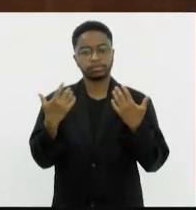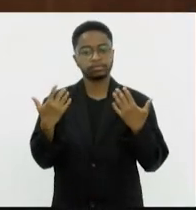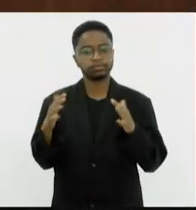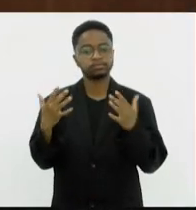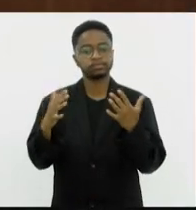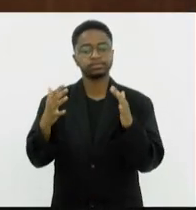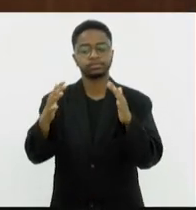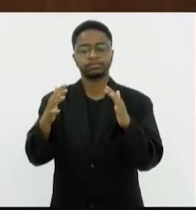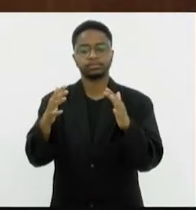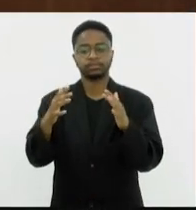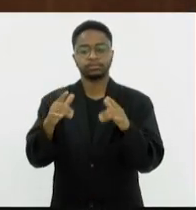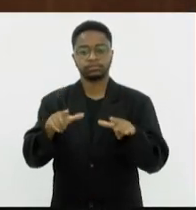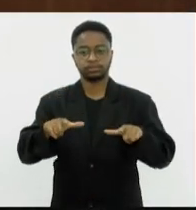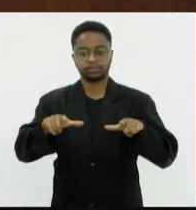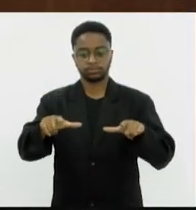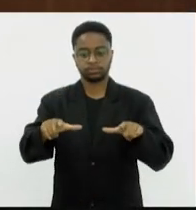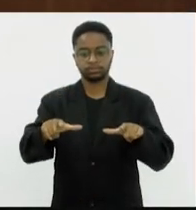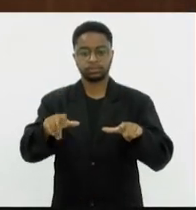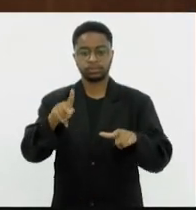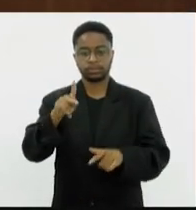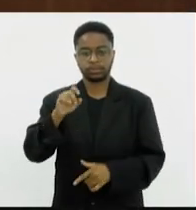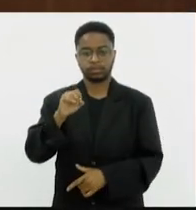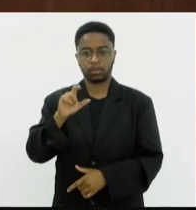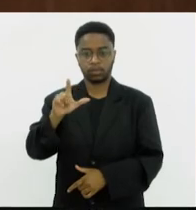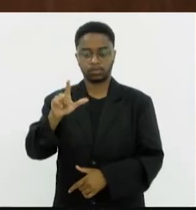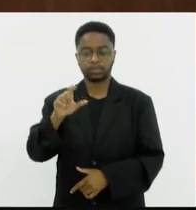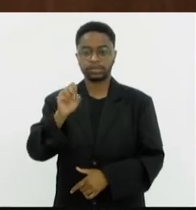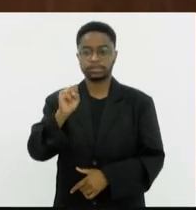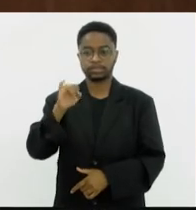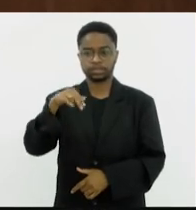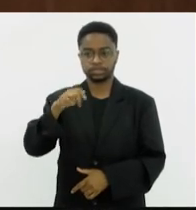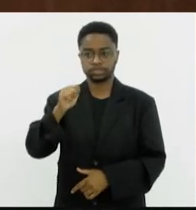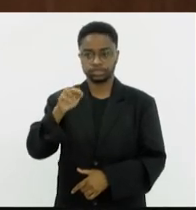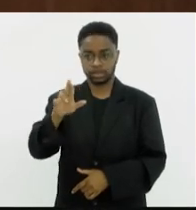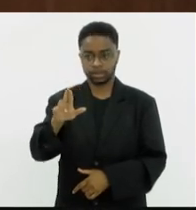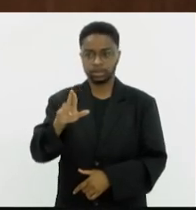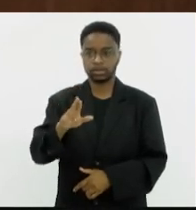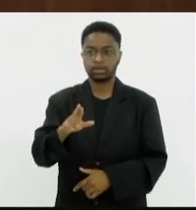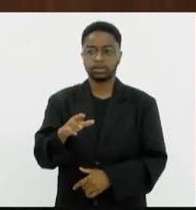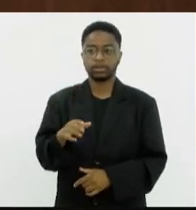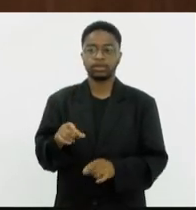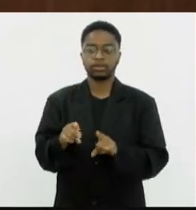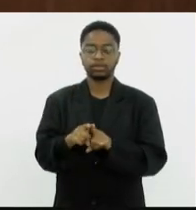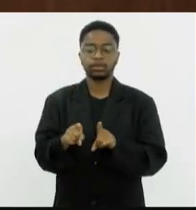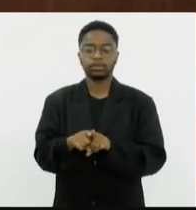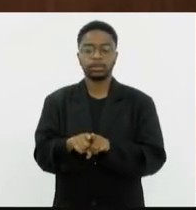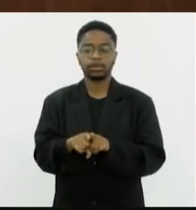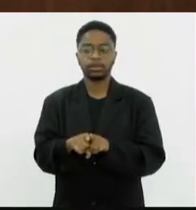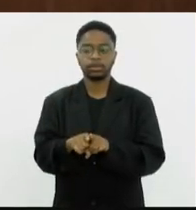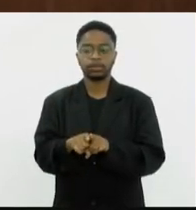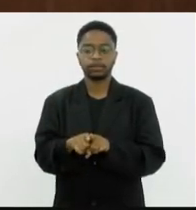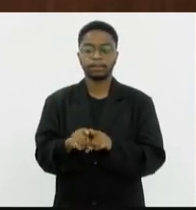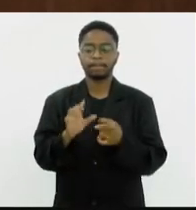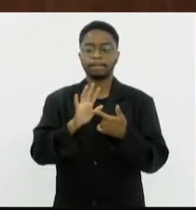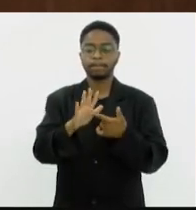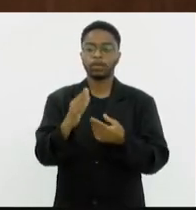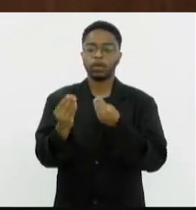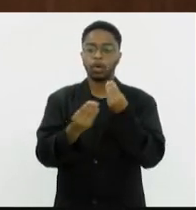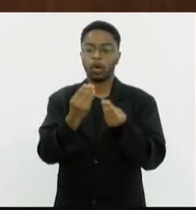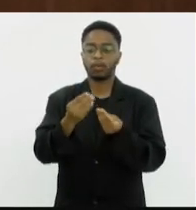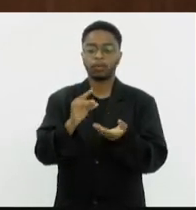elogiar o diploma Paul Singer para a Cozinha Solidária do Chapéu Mangueira e reivindicar o quanto essa política tem